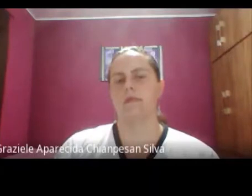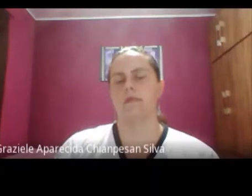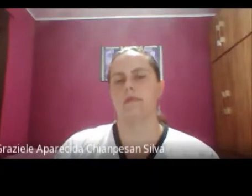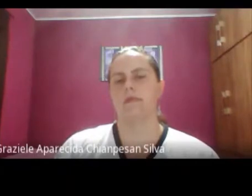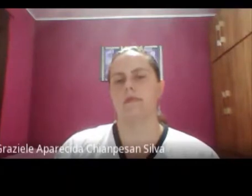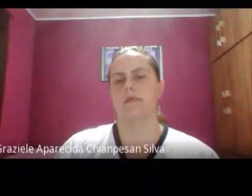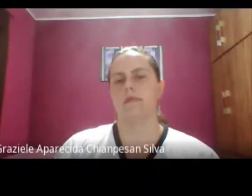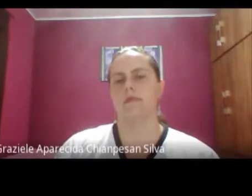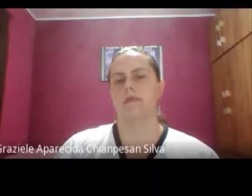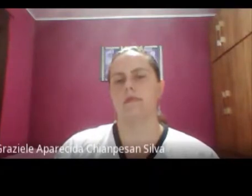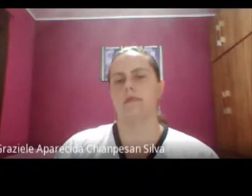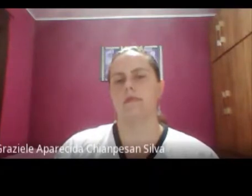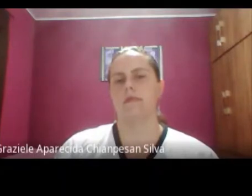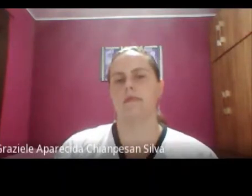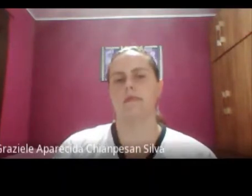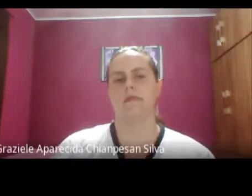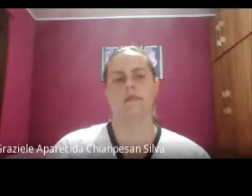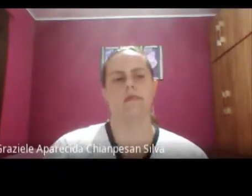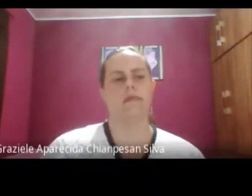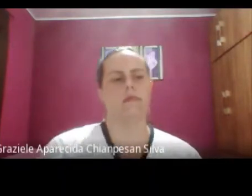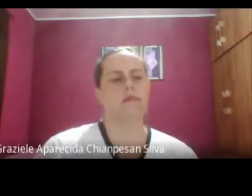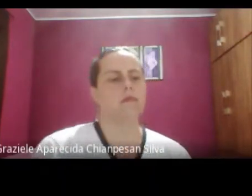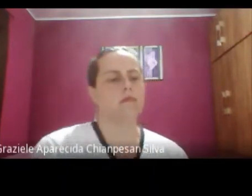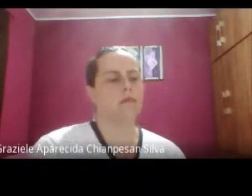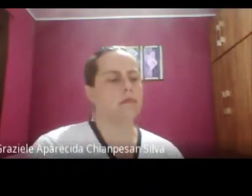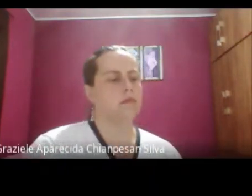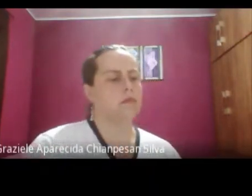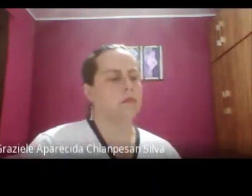Isso foi muito legal! Que ritmo!